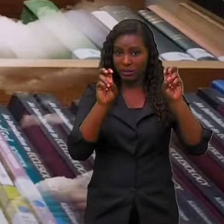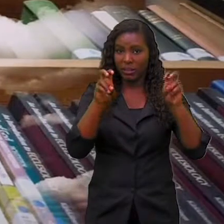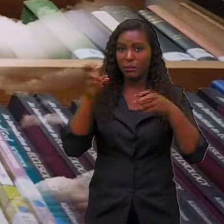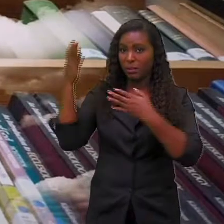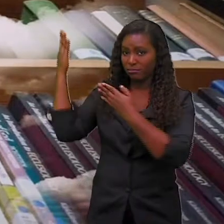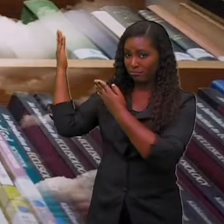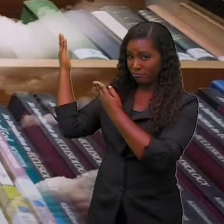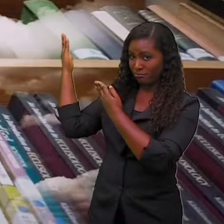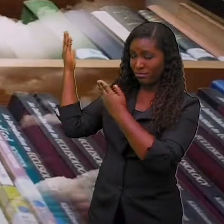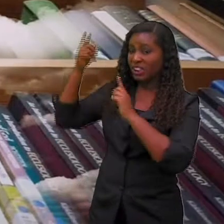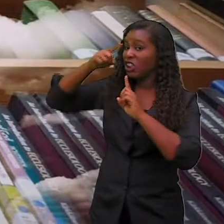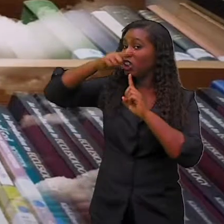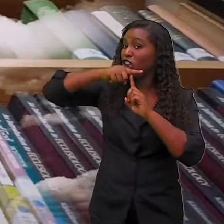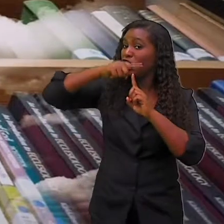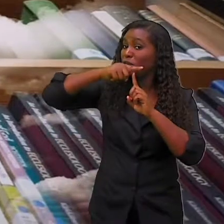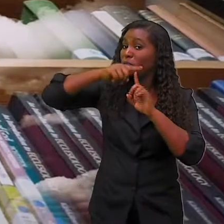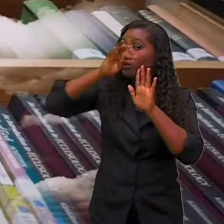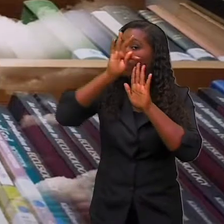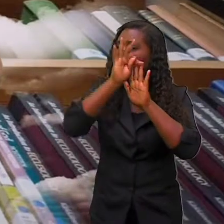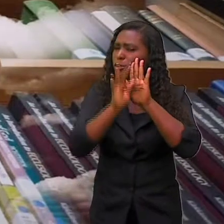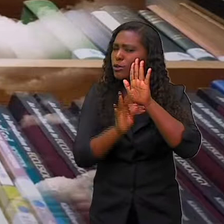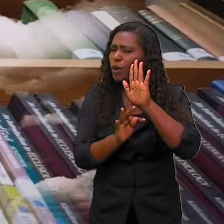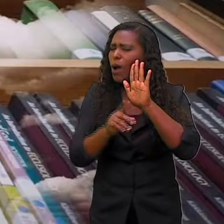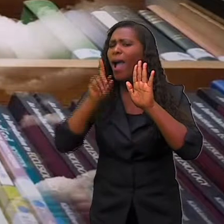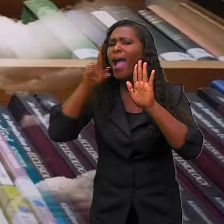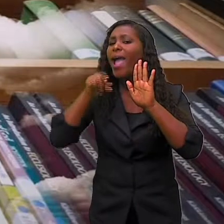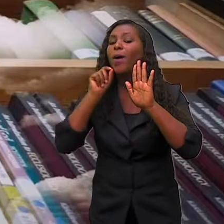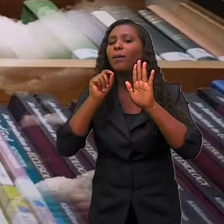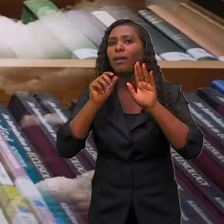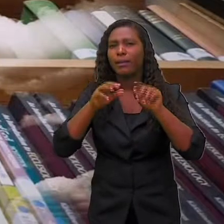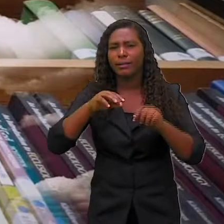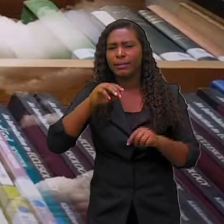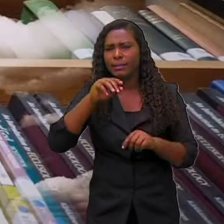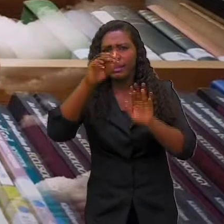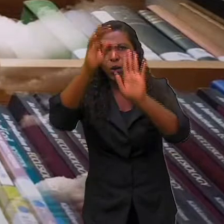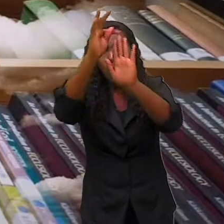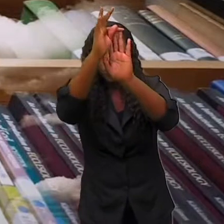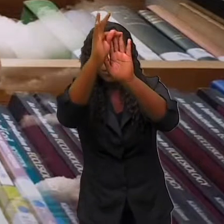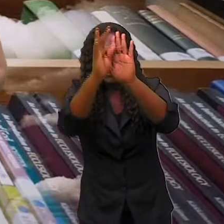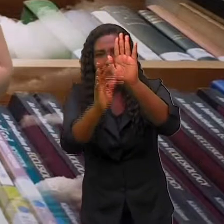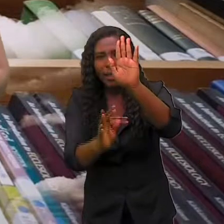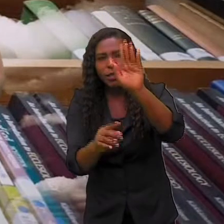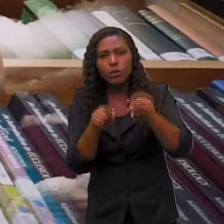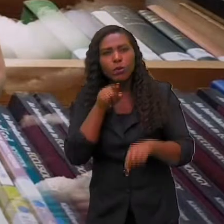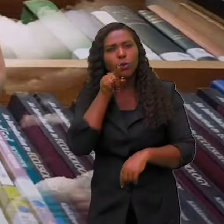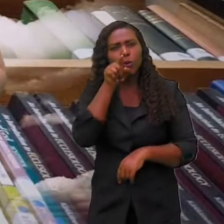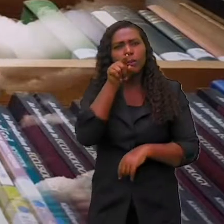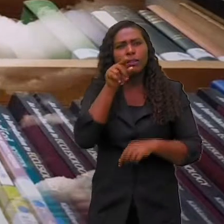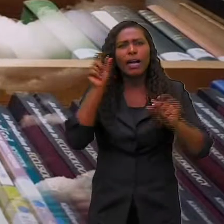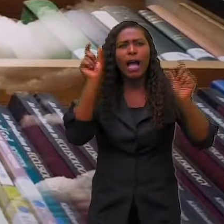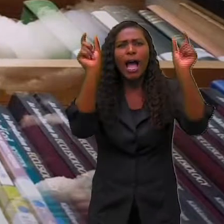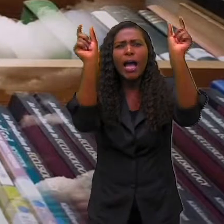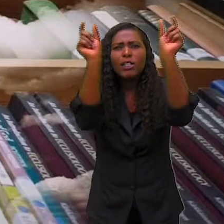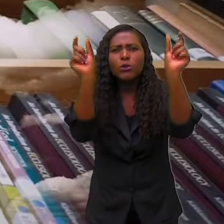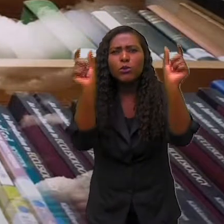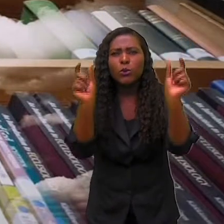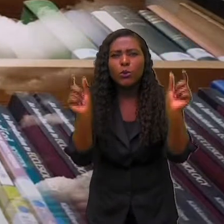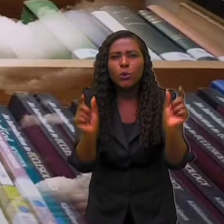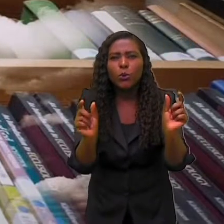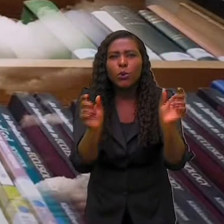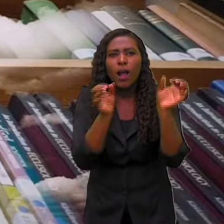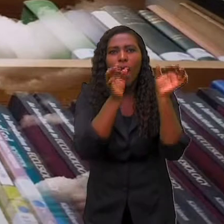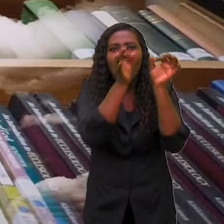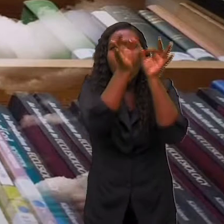de estrutura do texto. Lembra que eu falei que para cada domínio discursivo tem uma maneira de